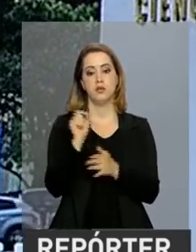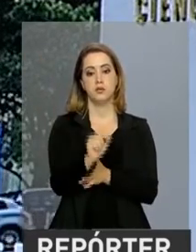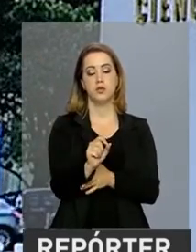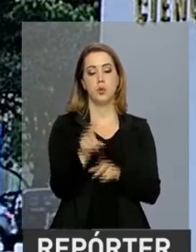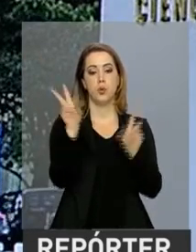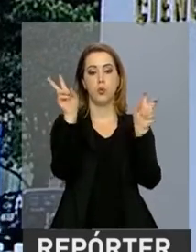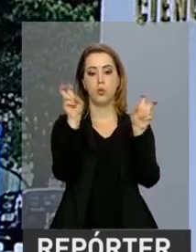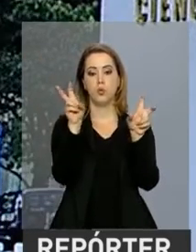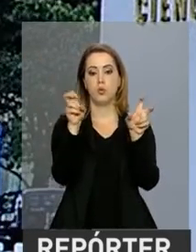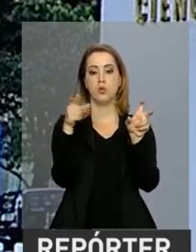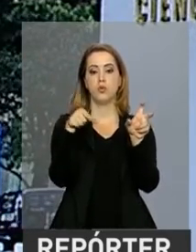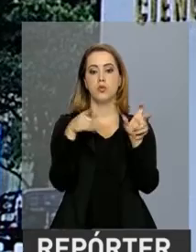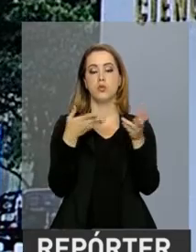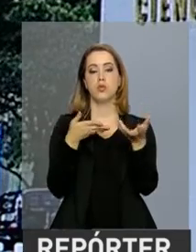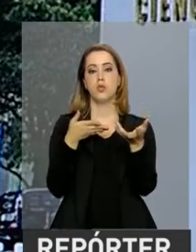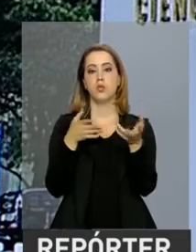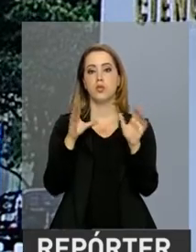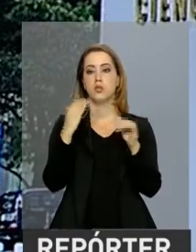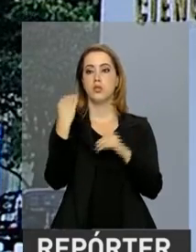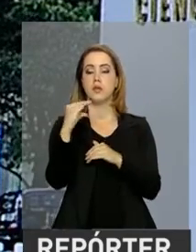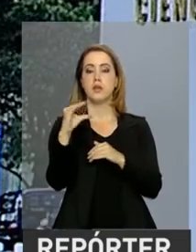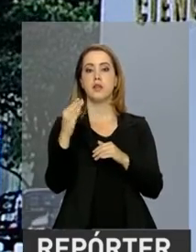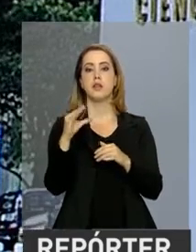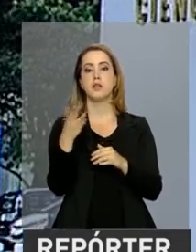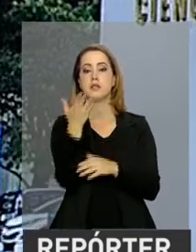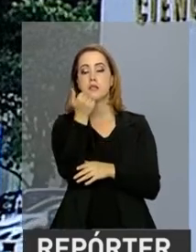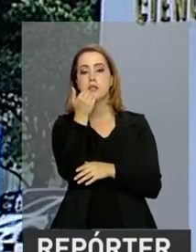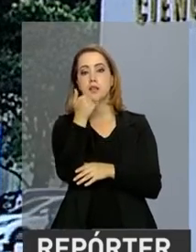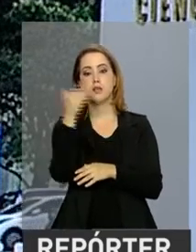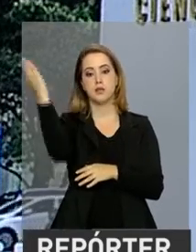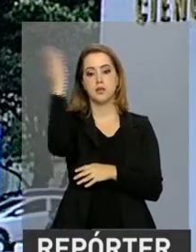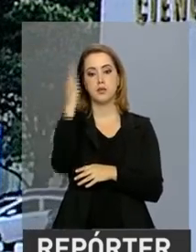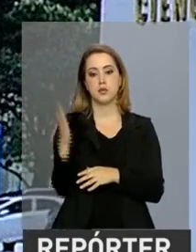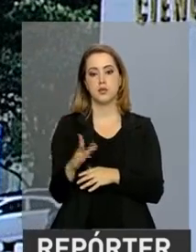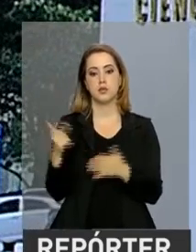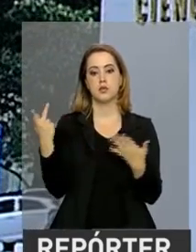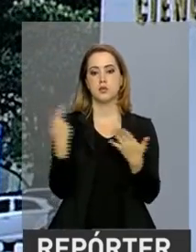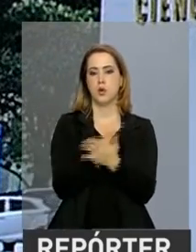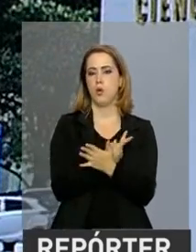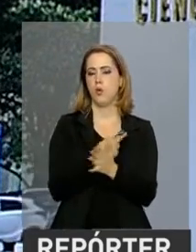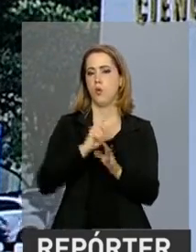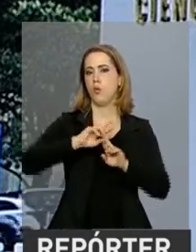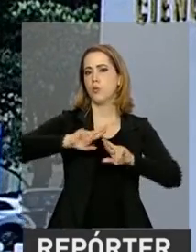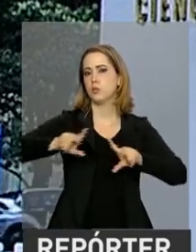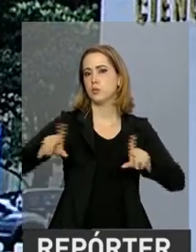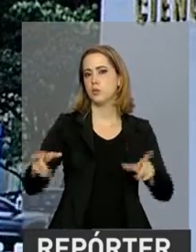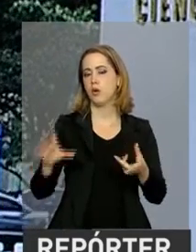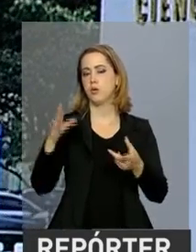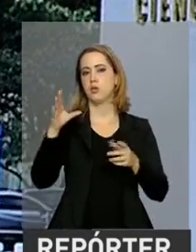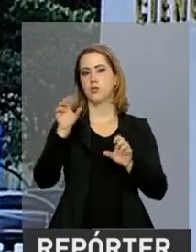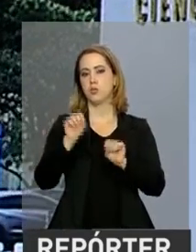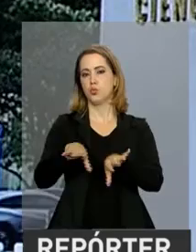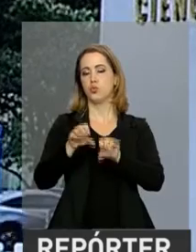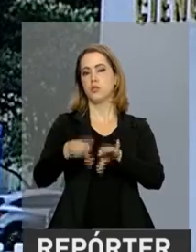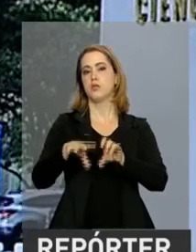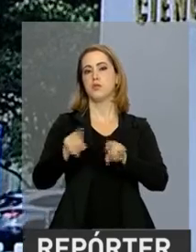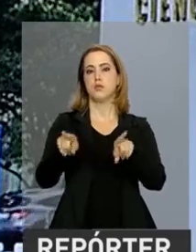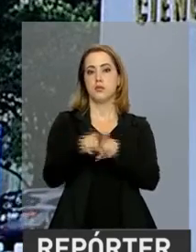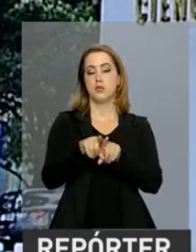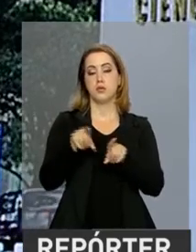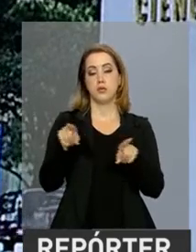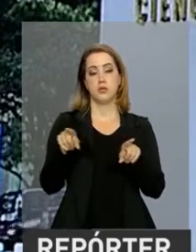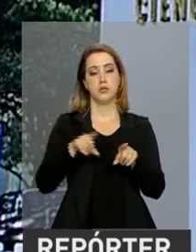tema deste ano é a ciência alimentando o brasil eventos de divulgação e educação científica estão ocorrendo